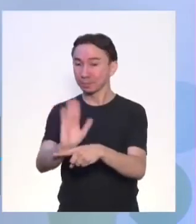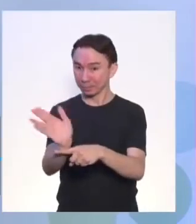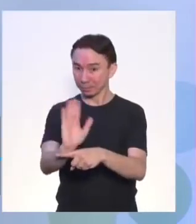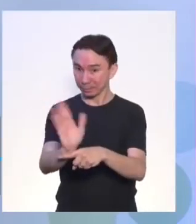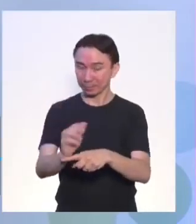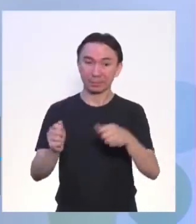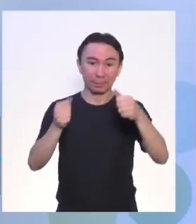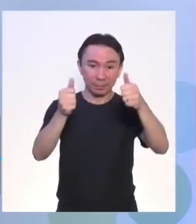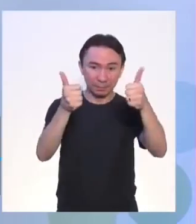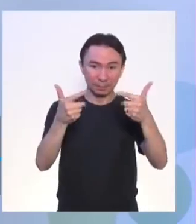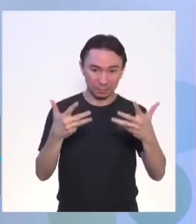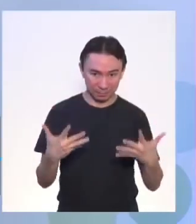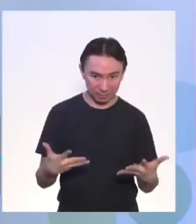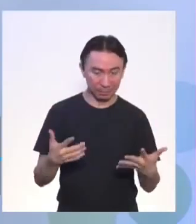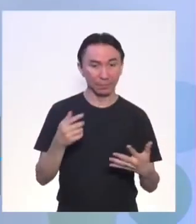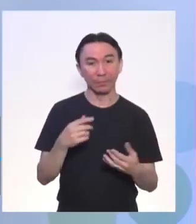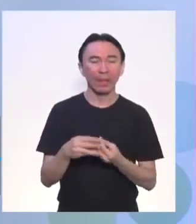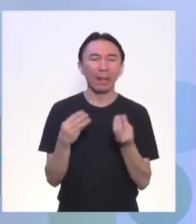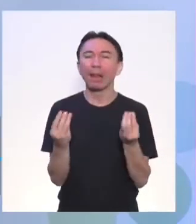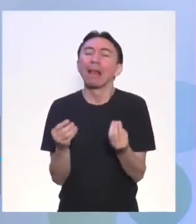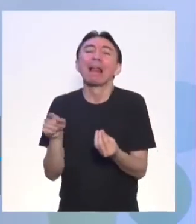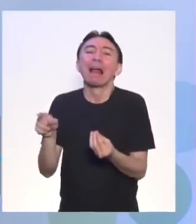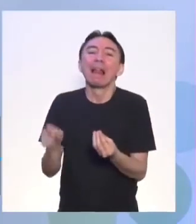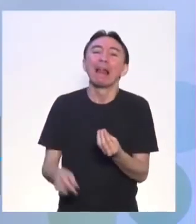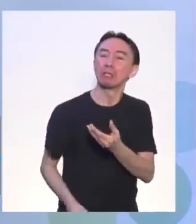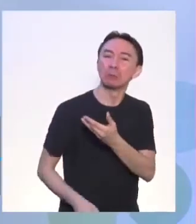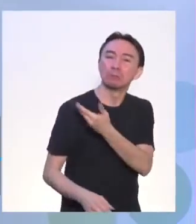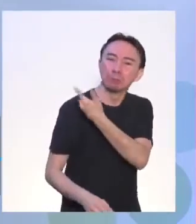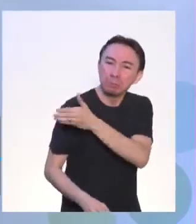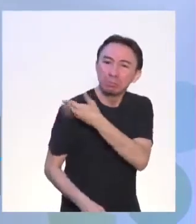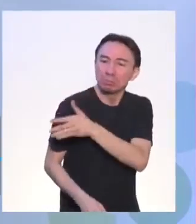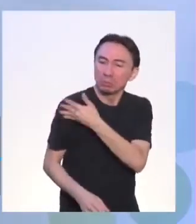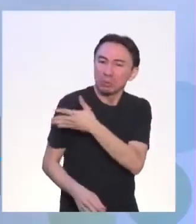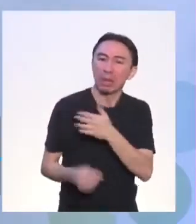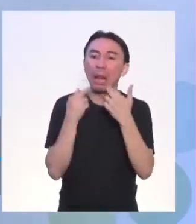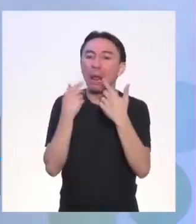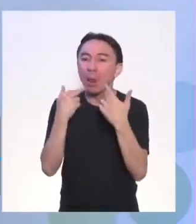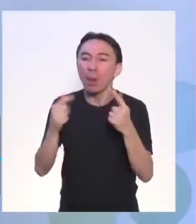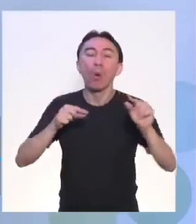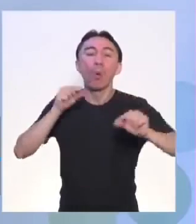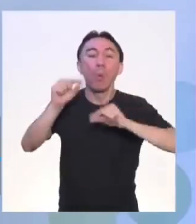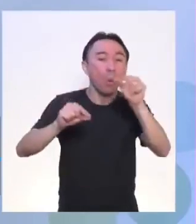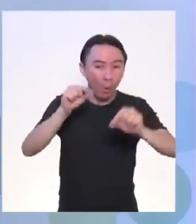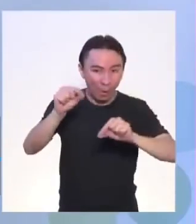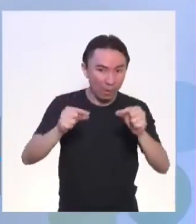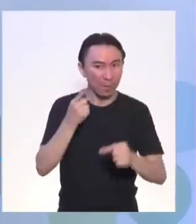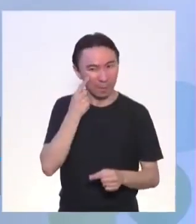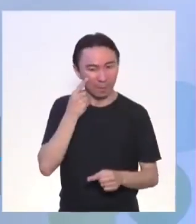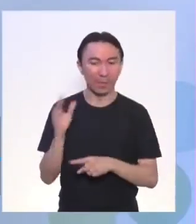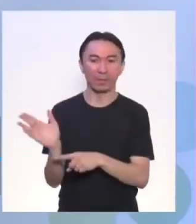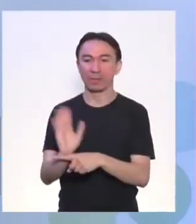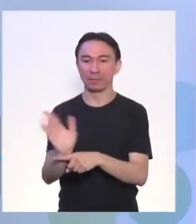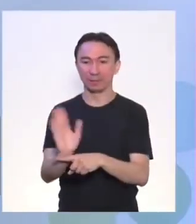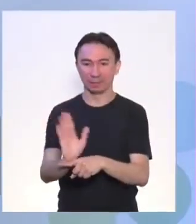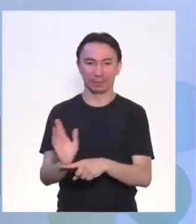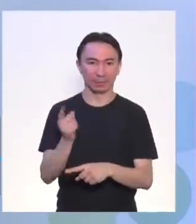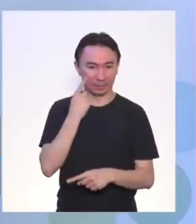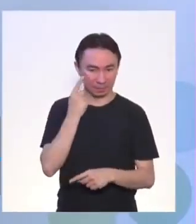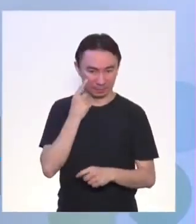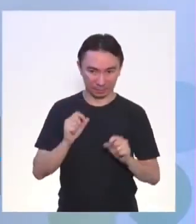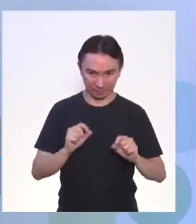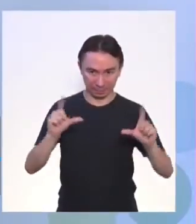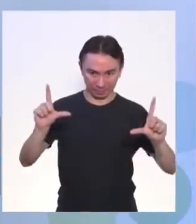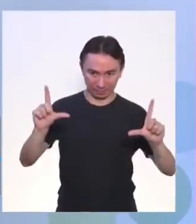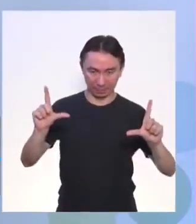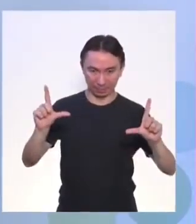sobre o que é o preconceito linguístico. Já falamos bastante, mas vamos aí continuar. Então, observem